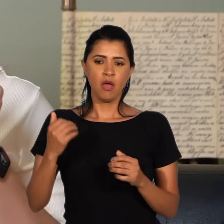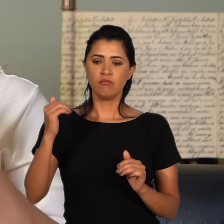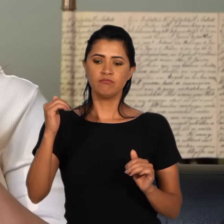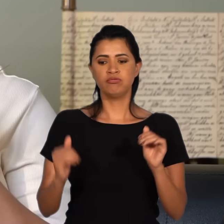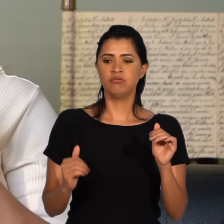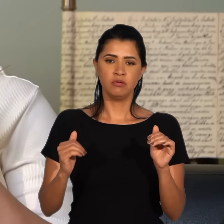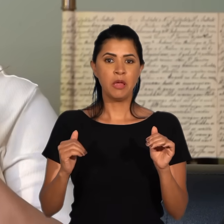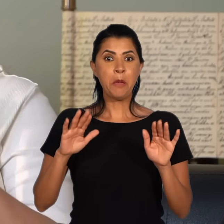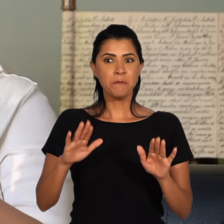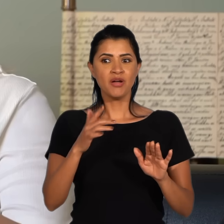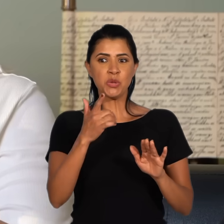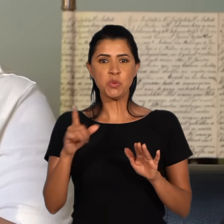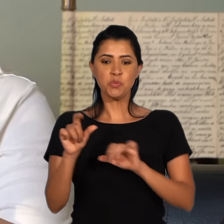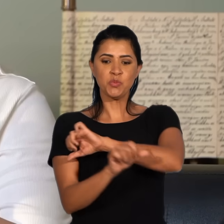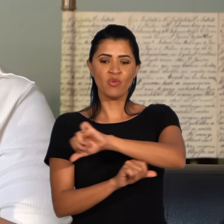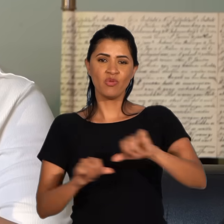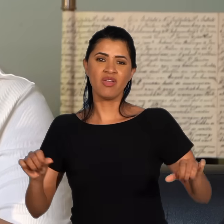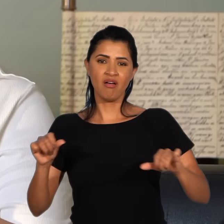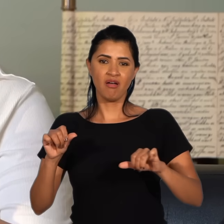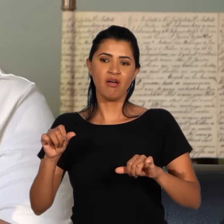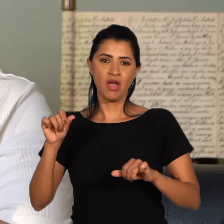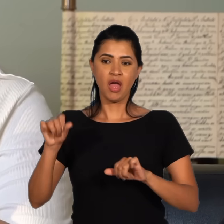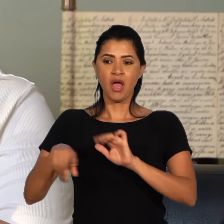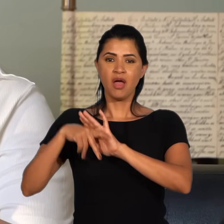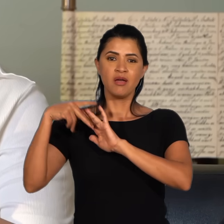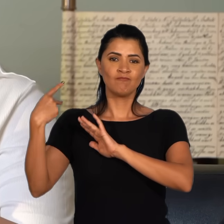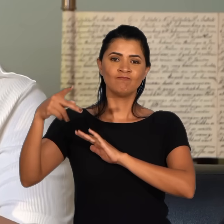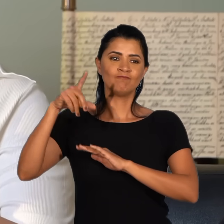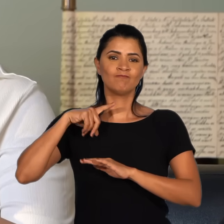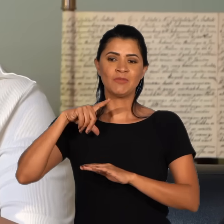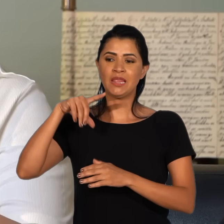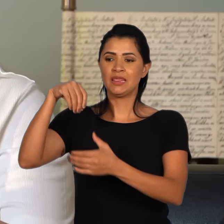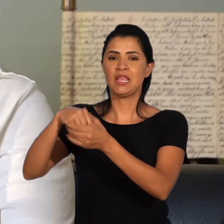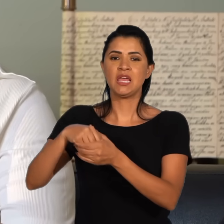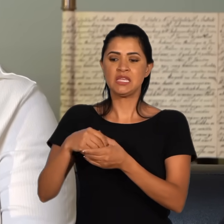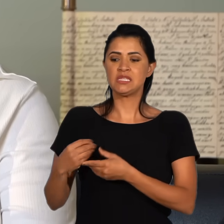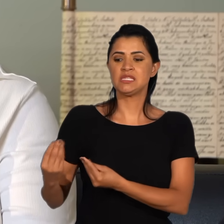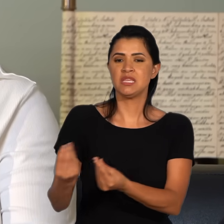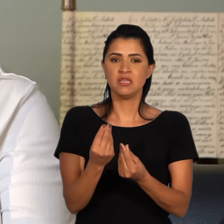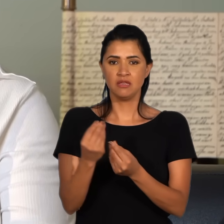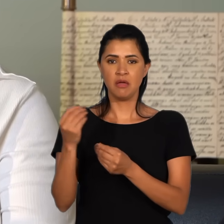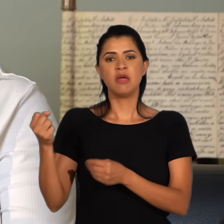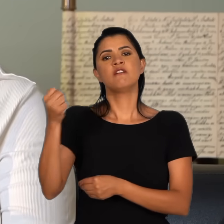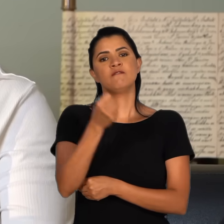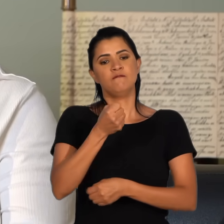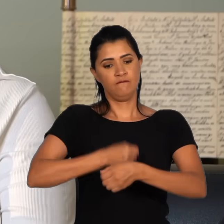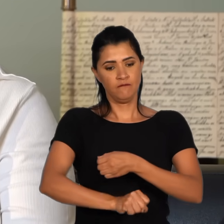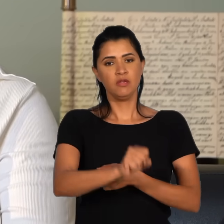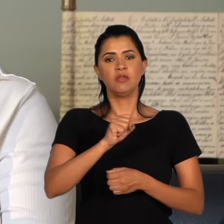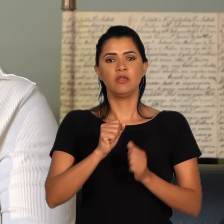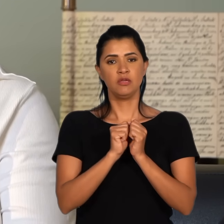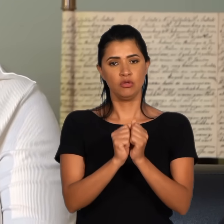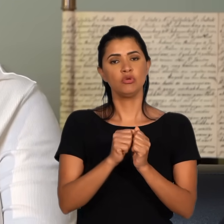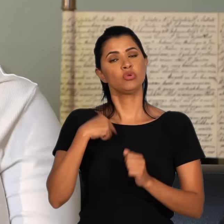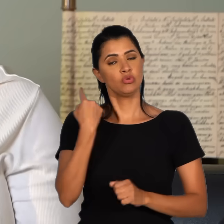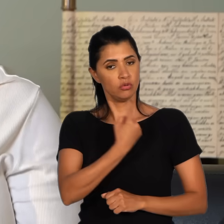se diminuir mais entrar numa outra natureza que não era dele para que Ele pudesse vir aqui e estar conosco e habitar